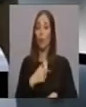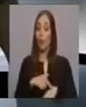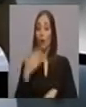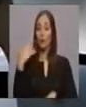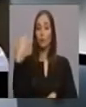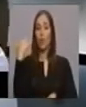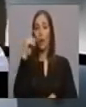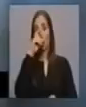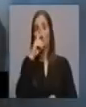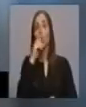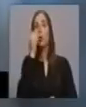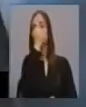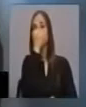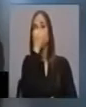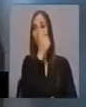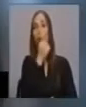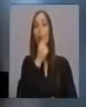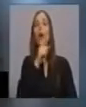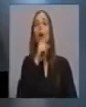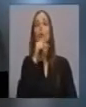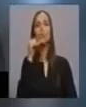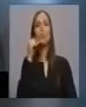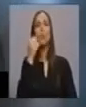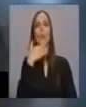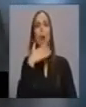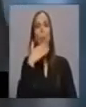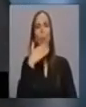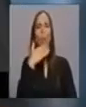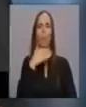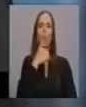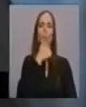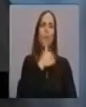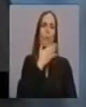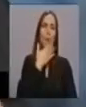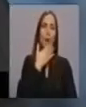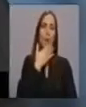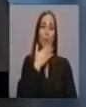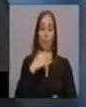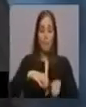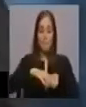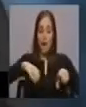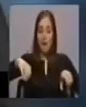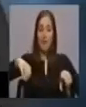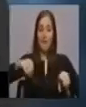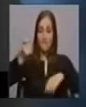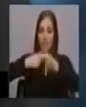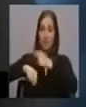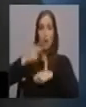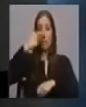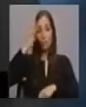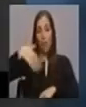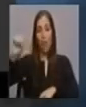presidente usava um macacão azul e branco o vermelho e branco era vendido a barra e as pessoas não vão pra casa